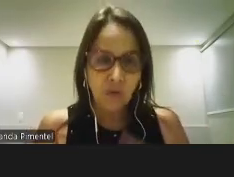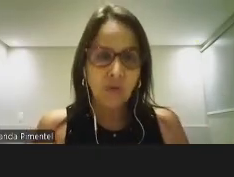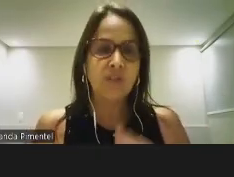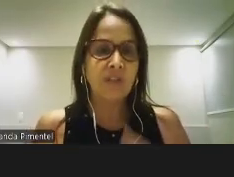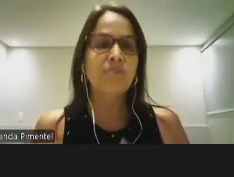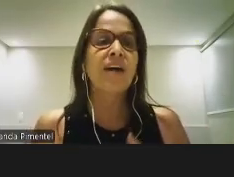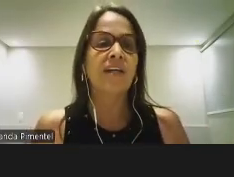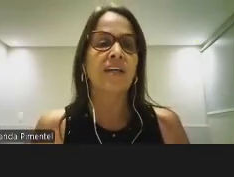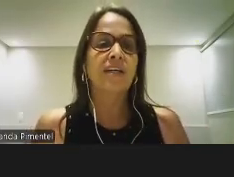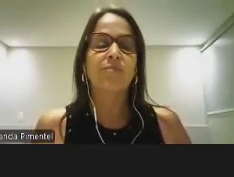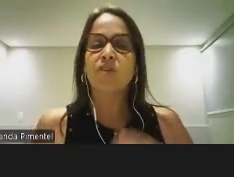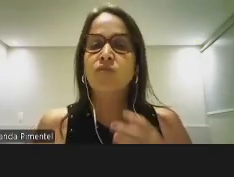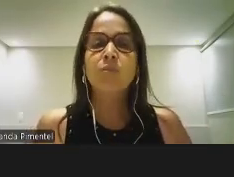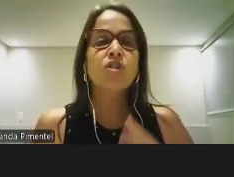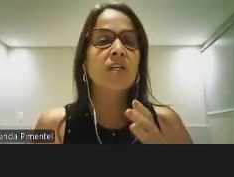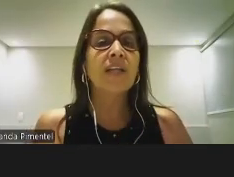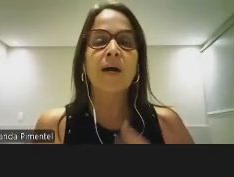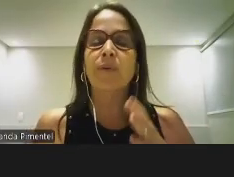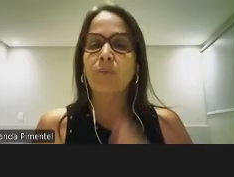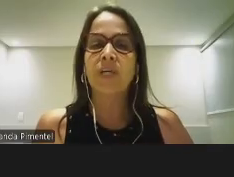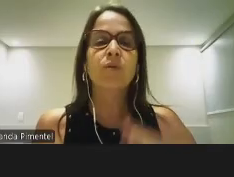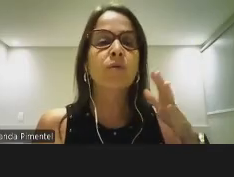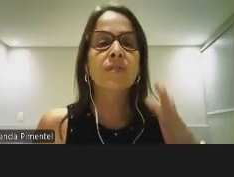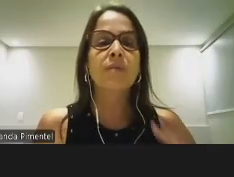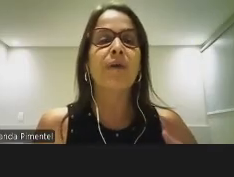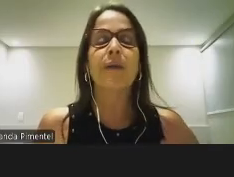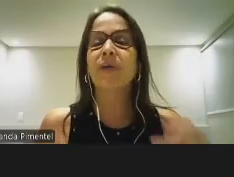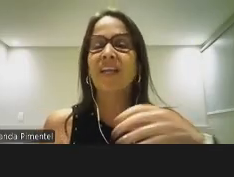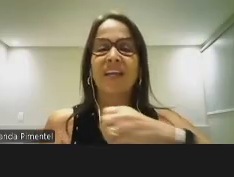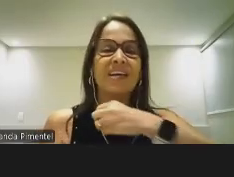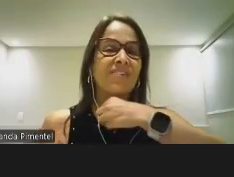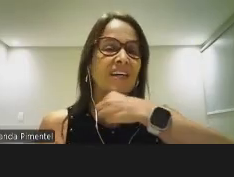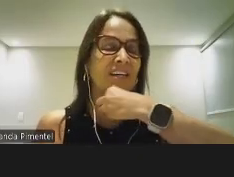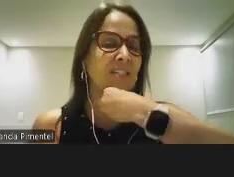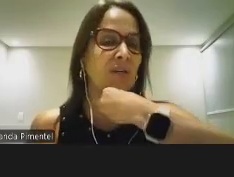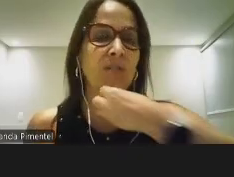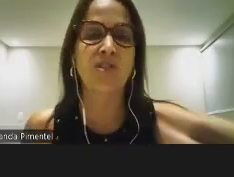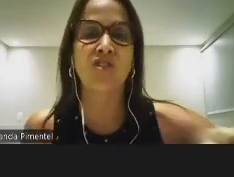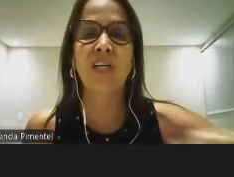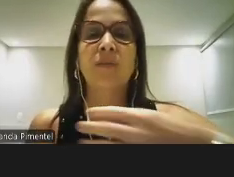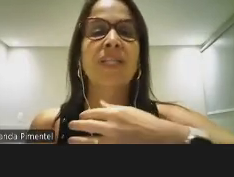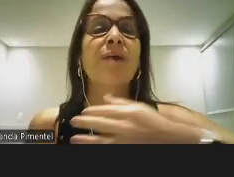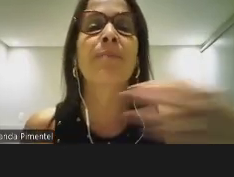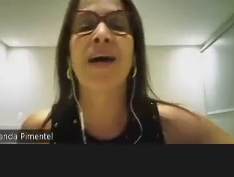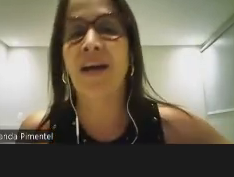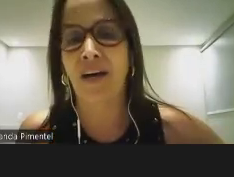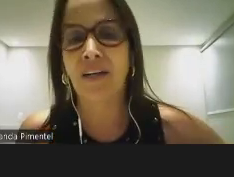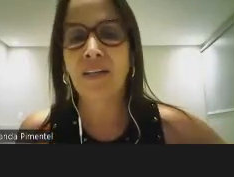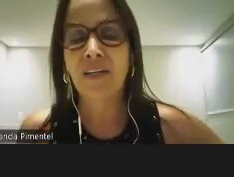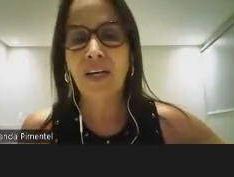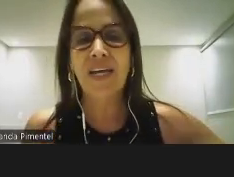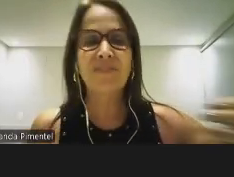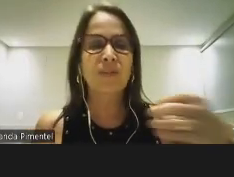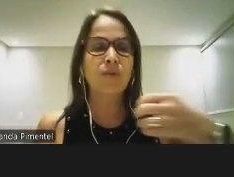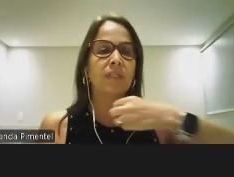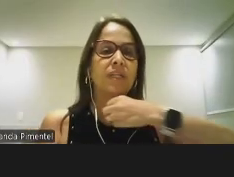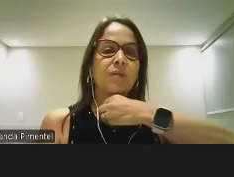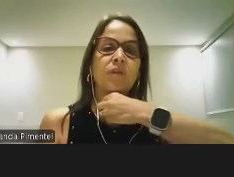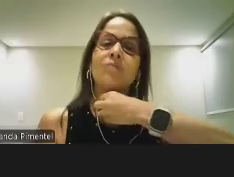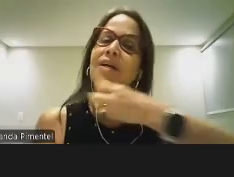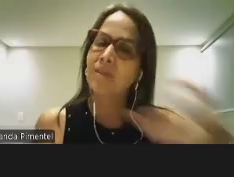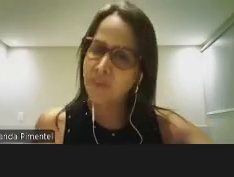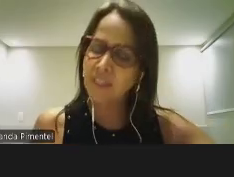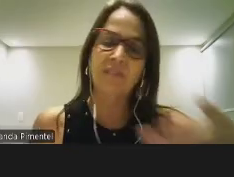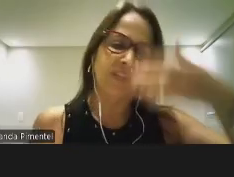tratar, não vou, a gente vai. Mas vamos tentar primeiro com o CPAP, que leva esse oxigênio na marra. Leva de uma